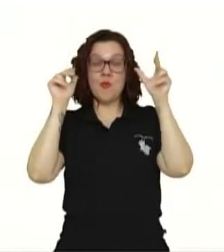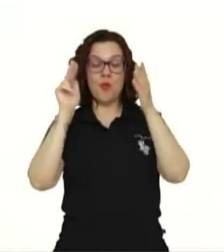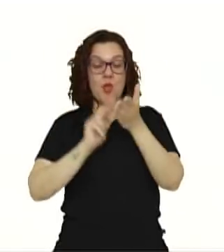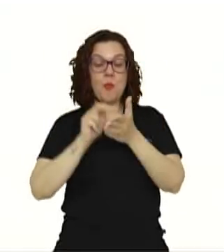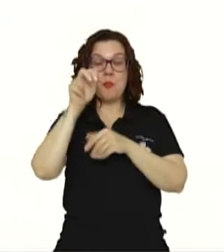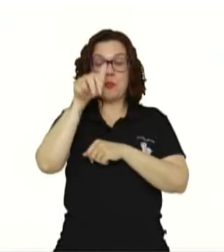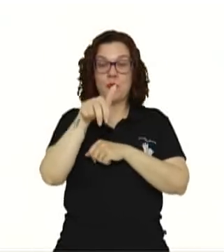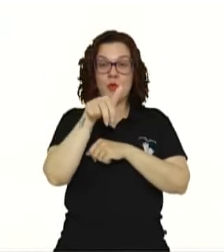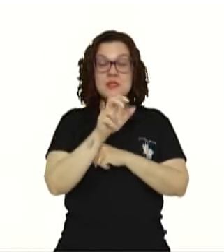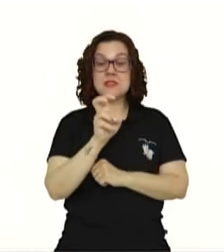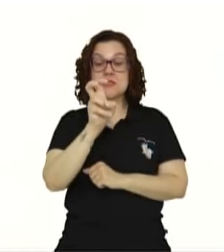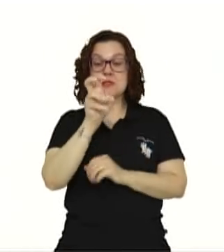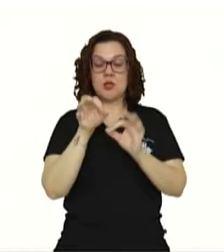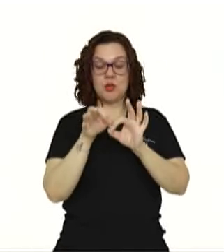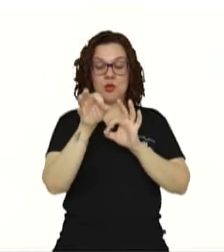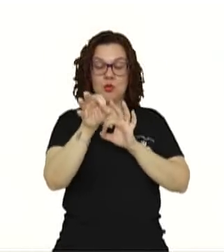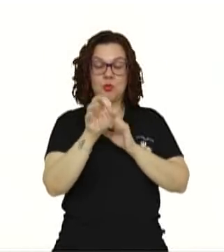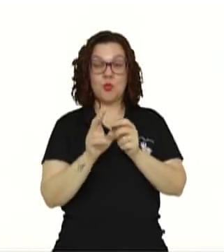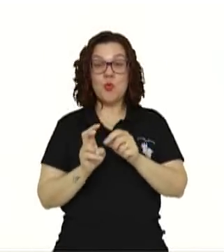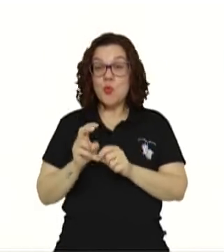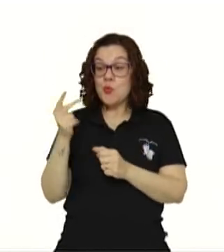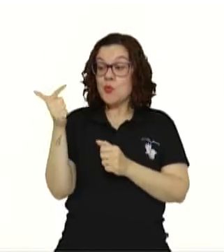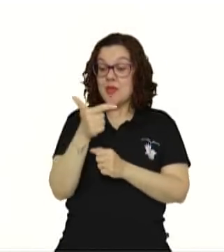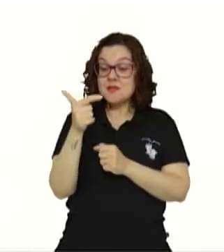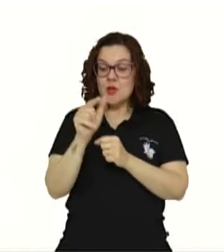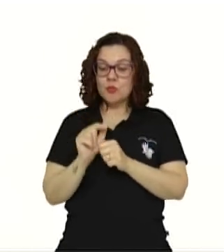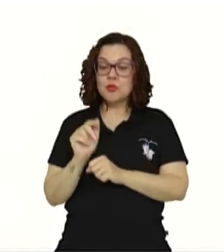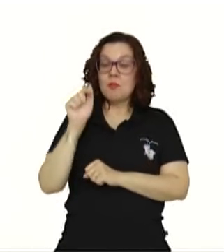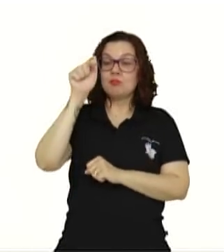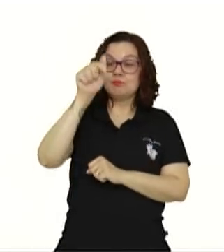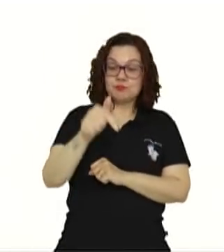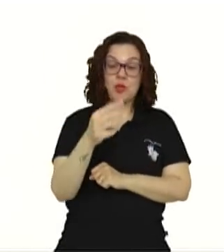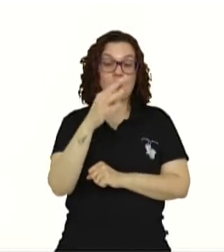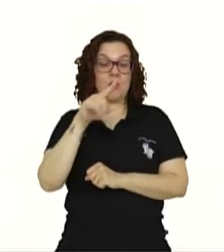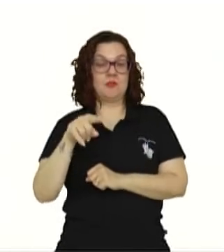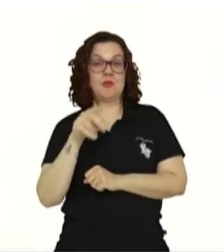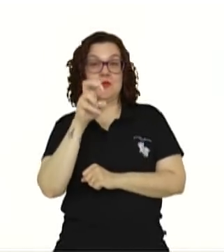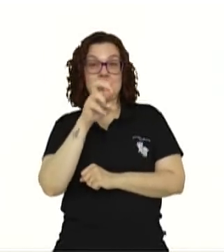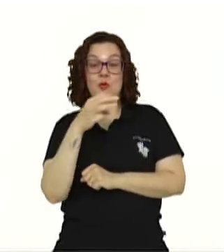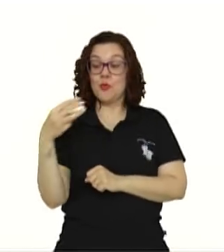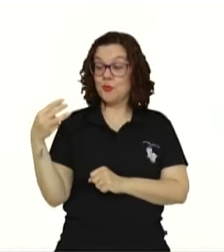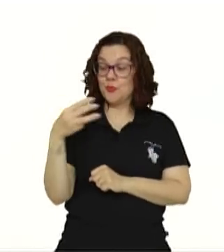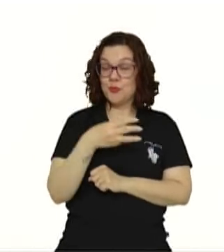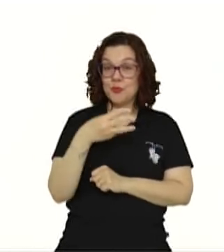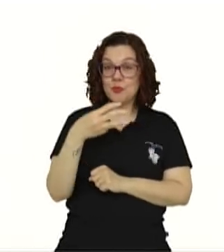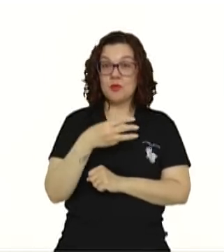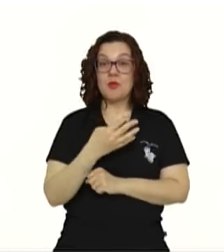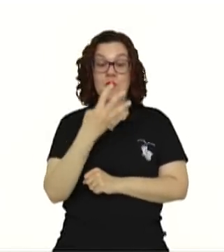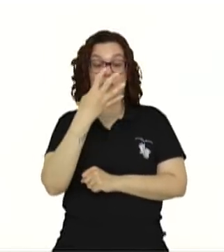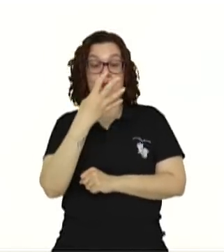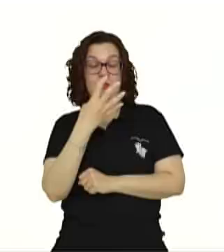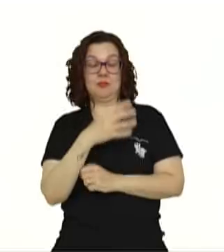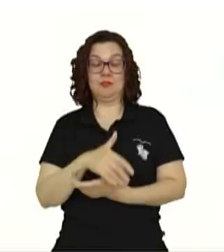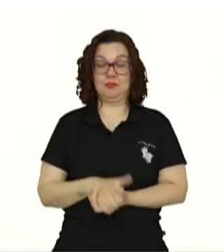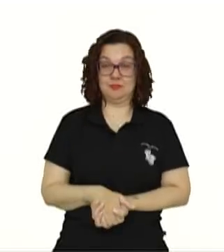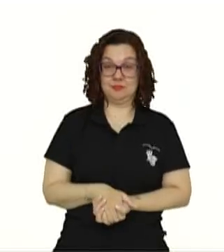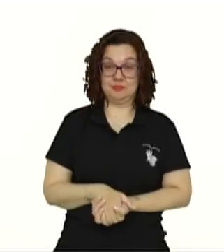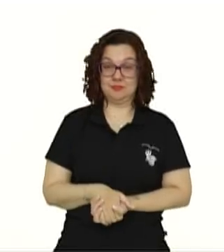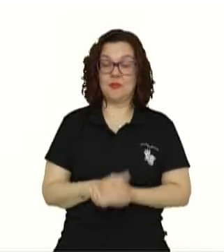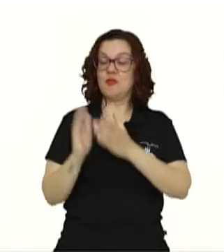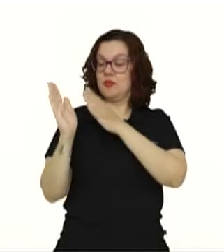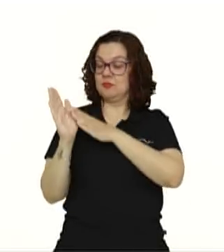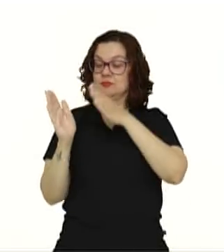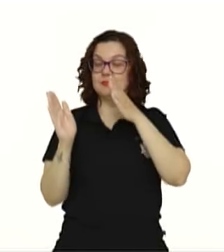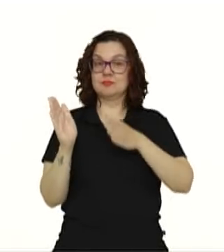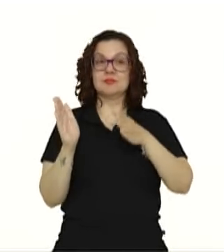salto 5 metros. No segundo salto ele pulou 4,5 metros. No terceiro, 4 metros. E assim